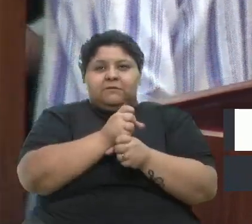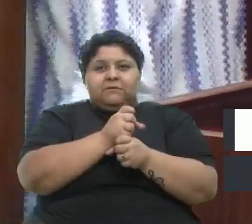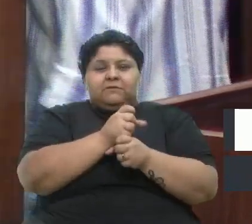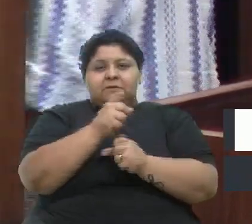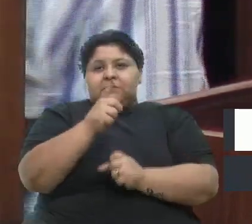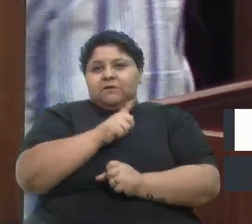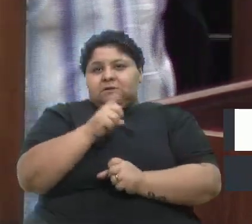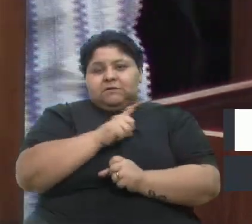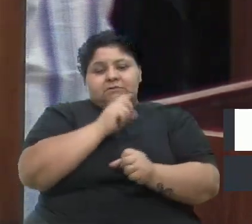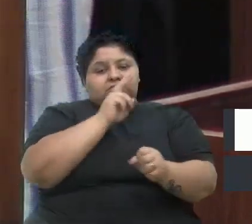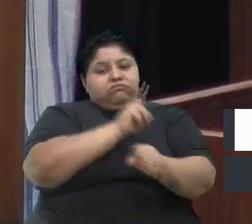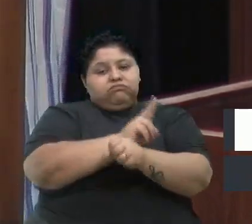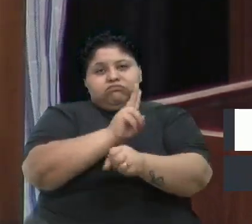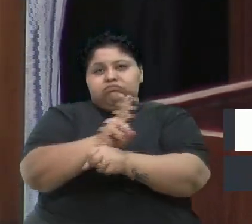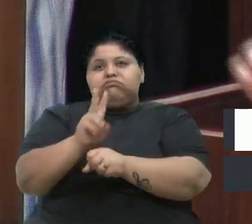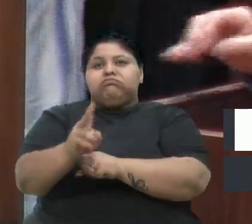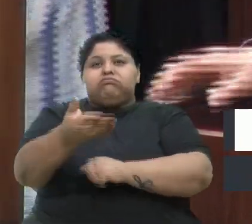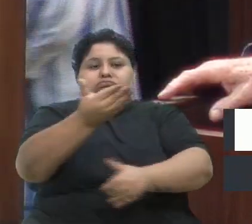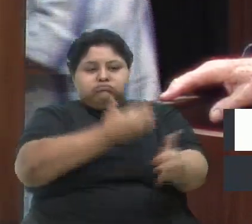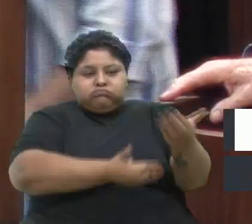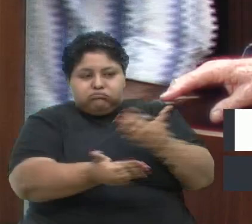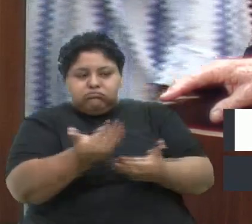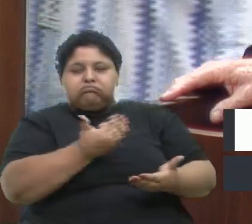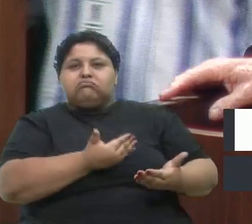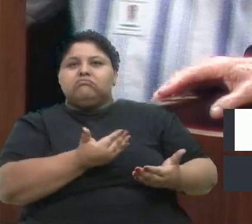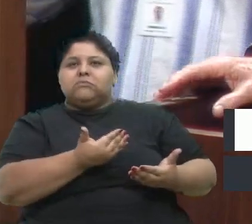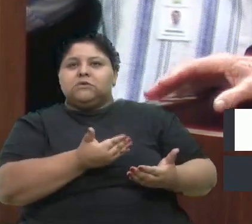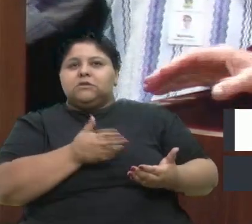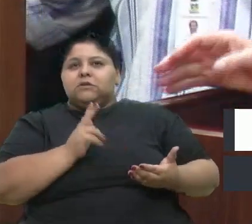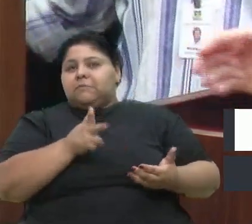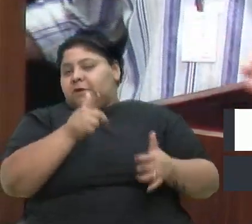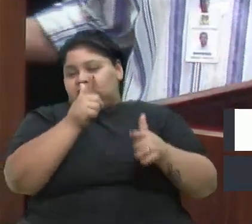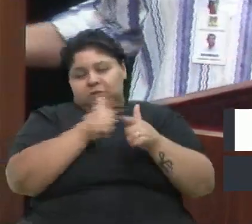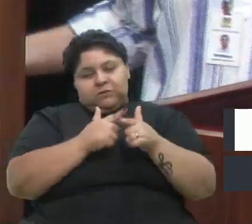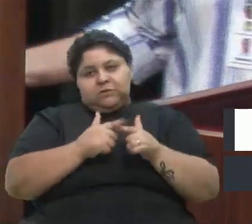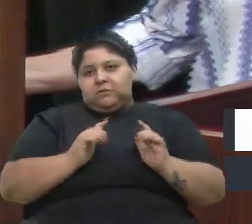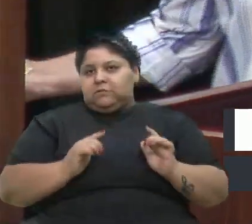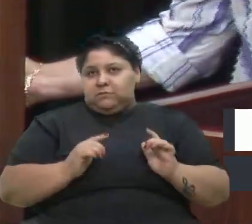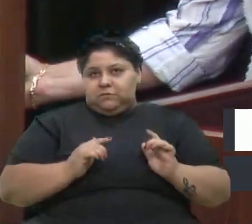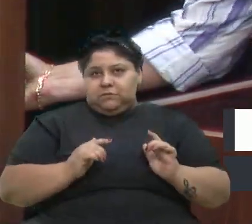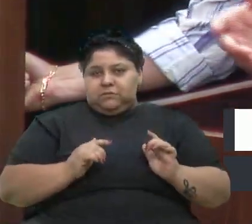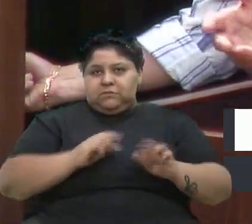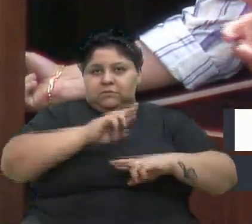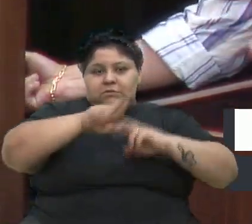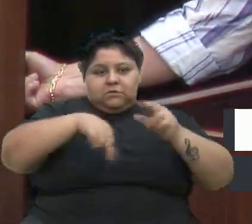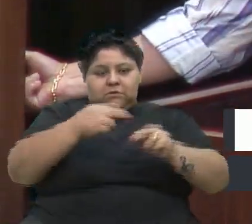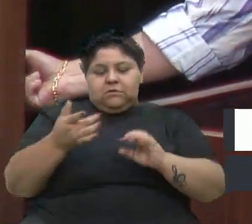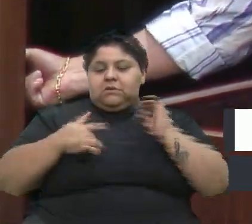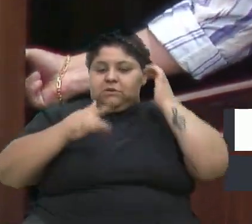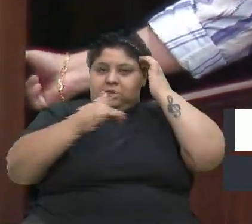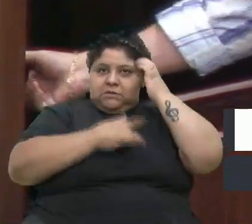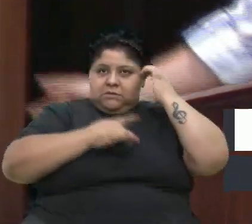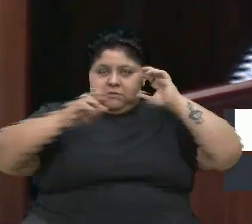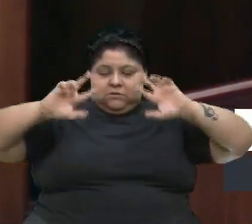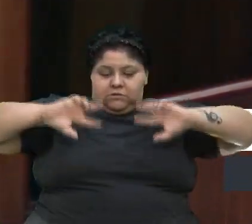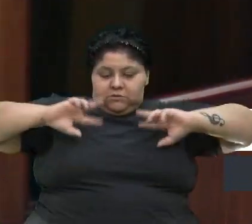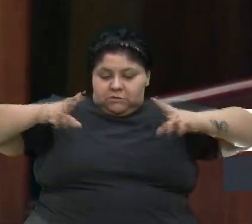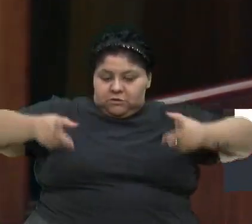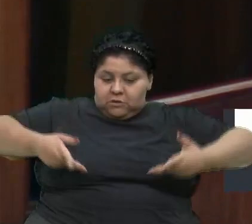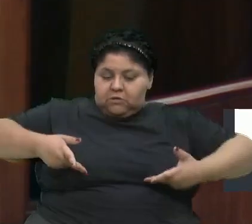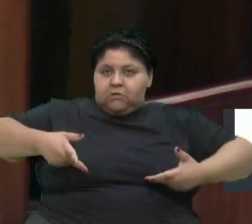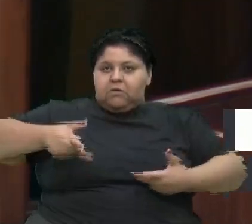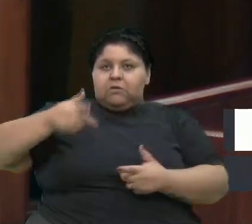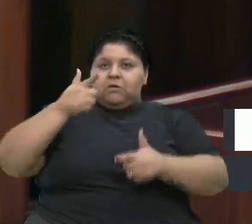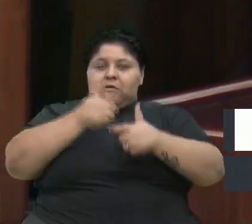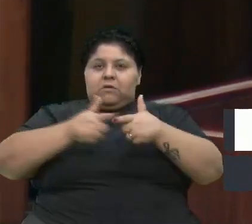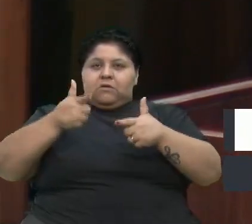tenham a proteção, tenham o atendimento, mesmo porque é relacionado à saúde humana, os riscos que o